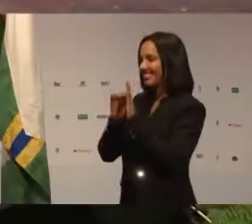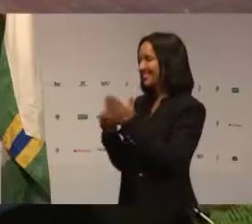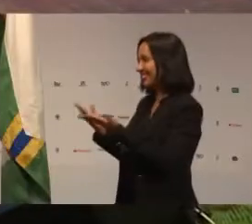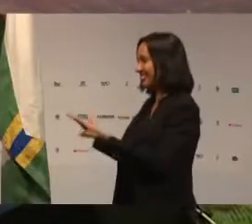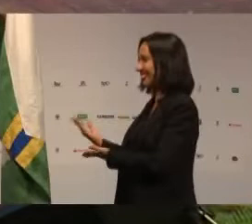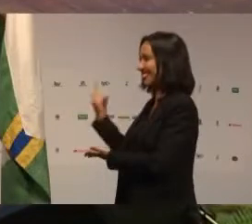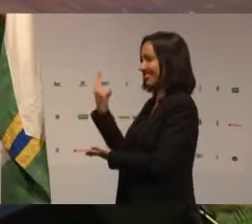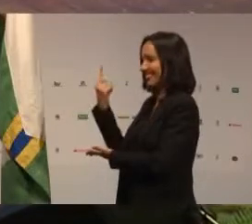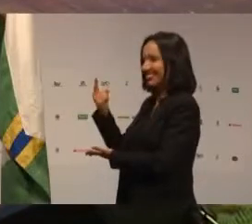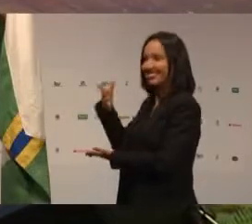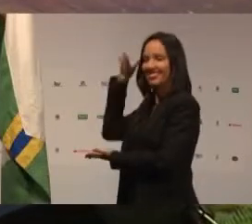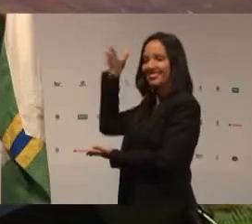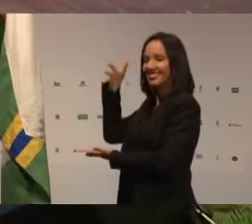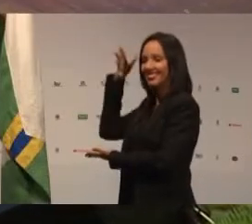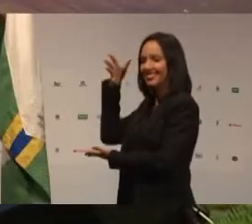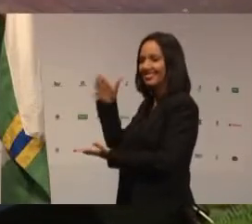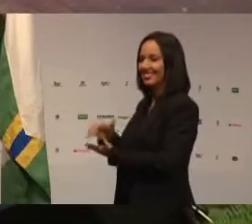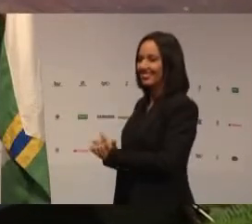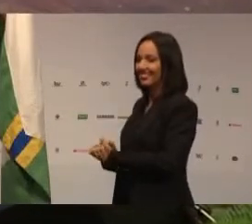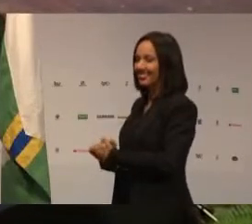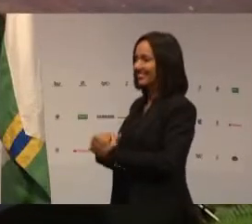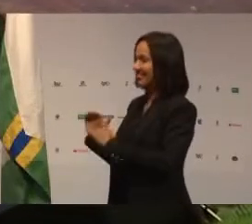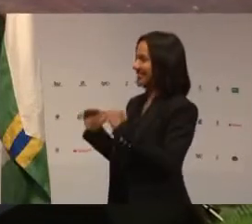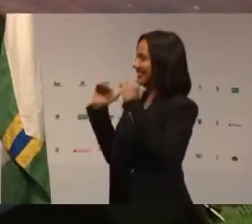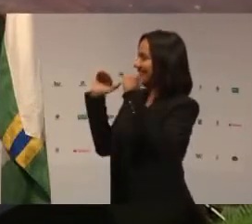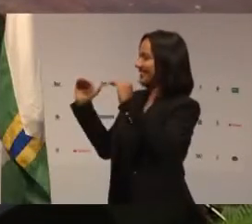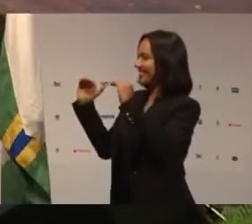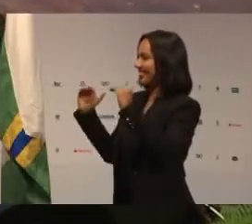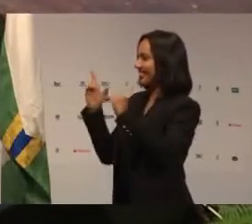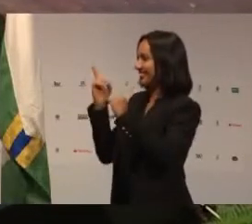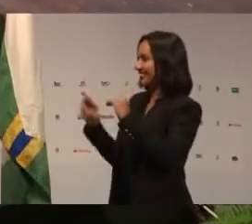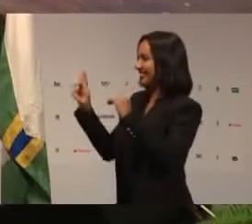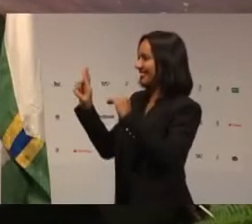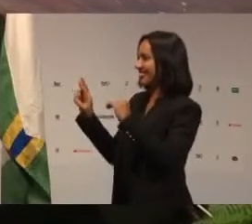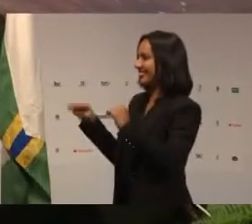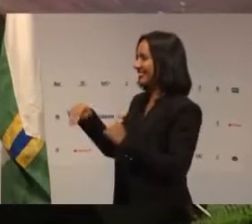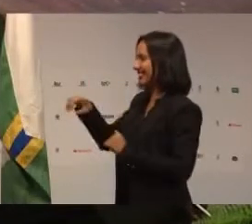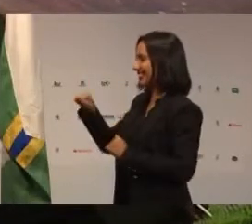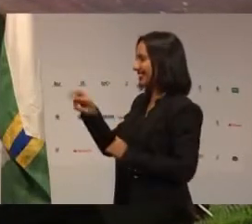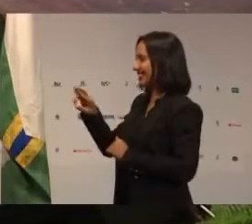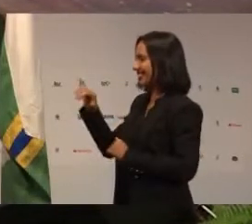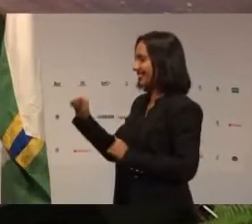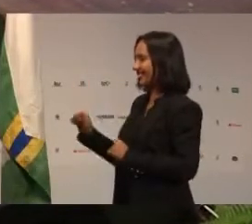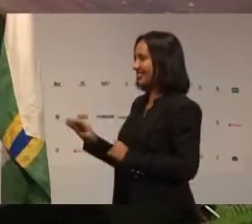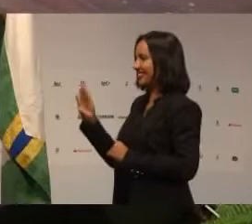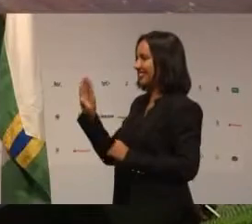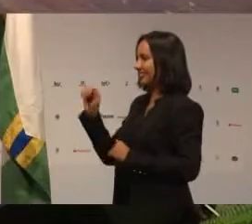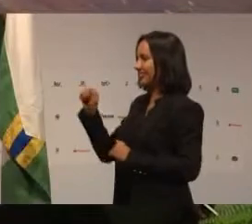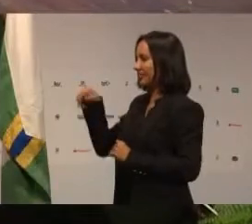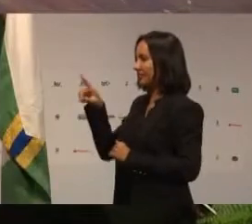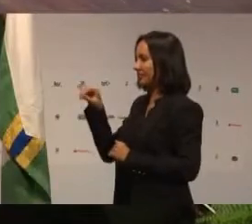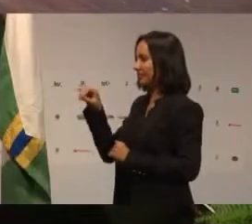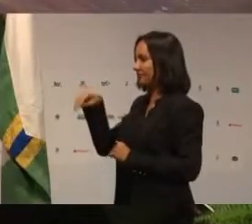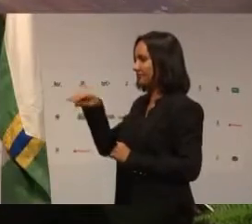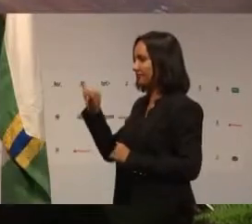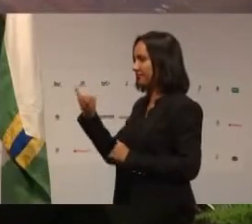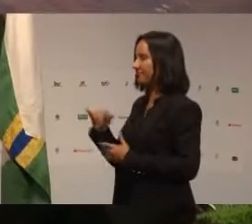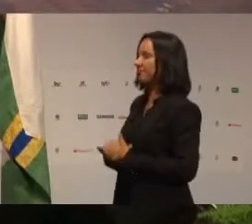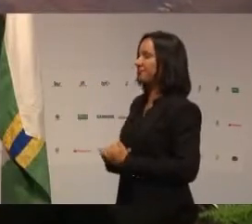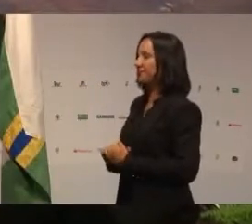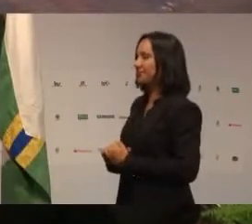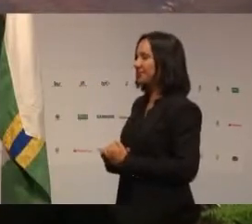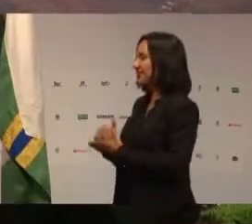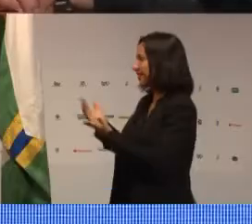nossa primeira palestrante ilustre, doutora Márcia Bandini. A